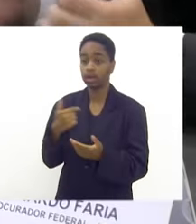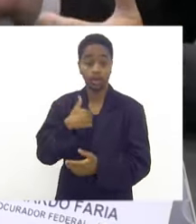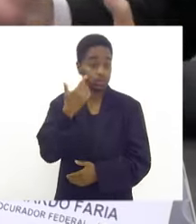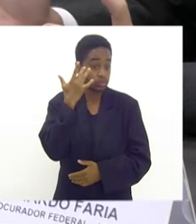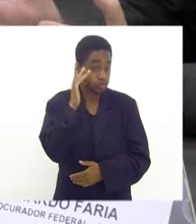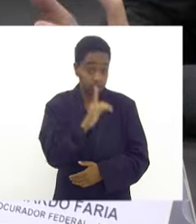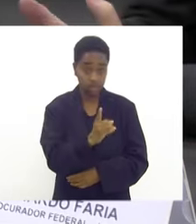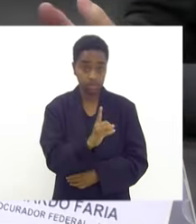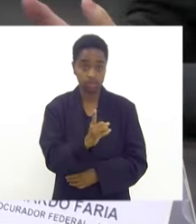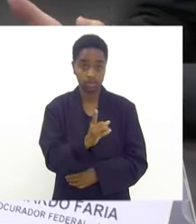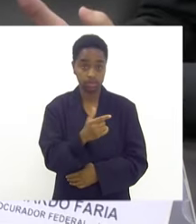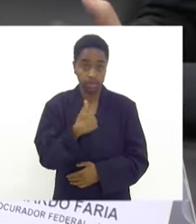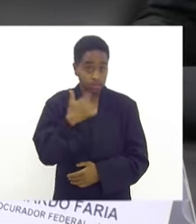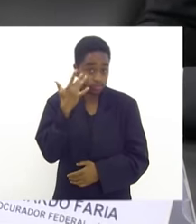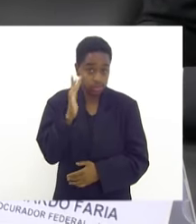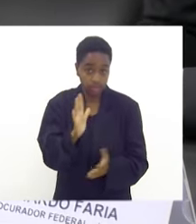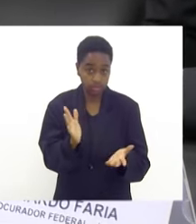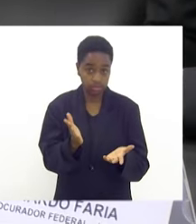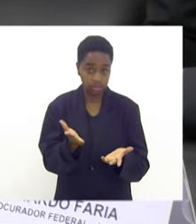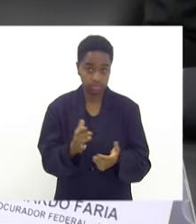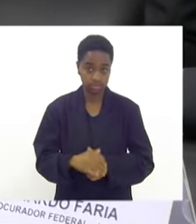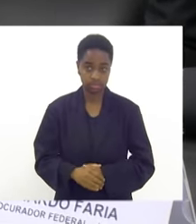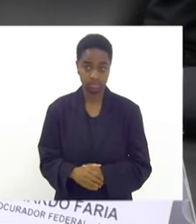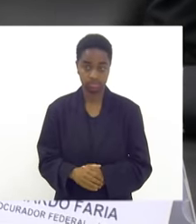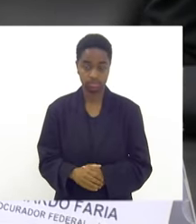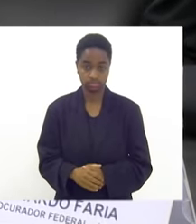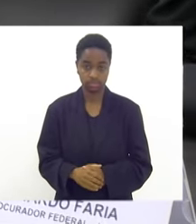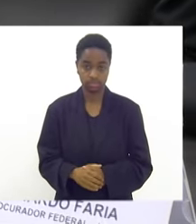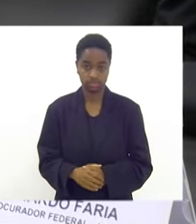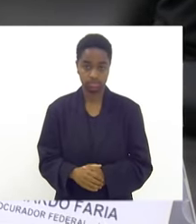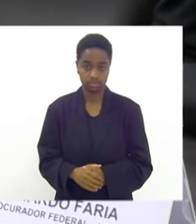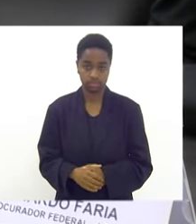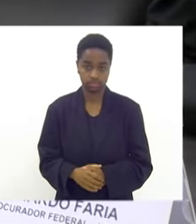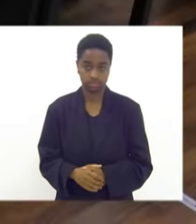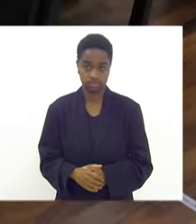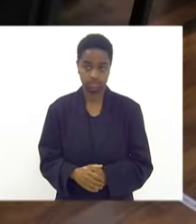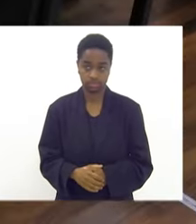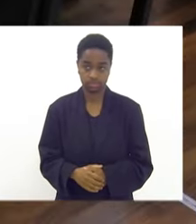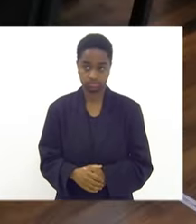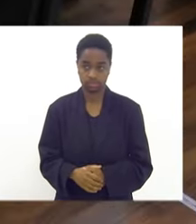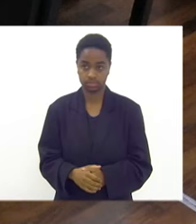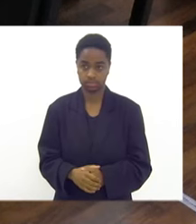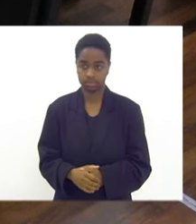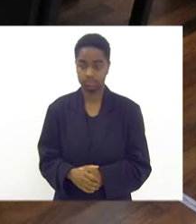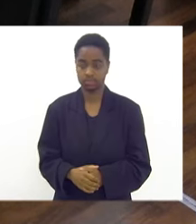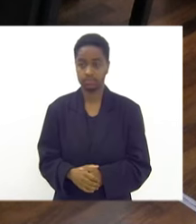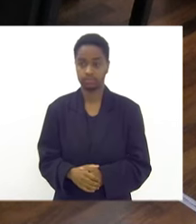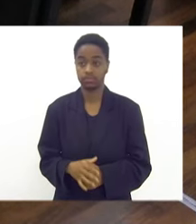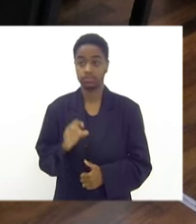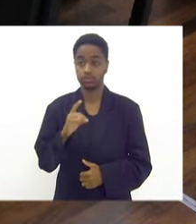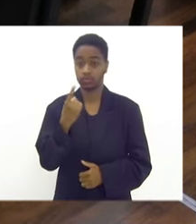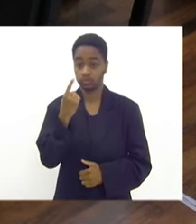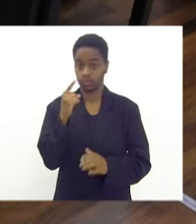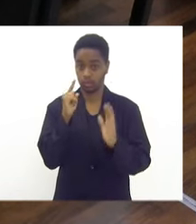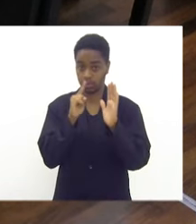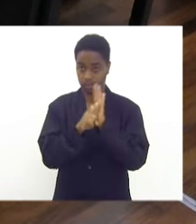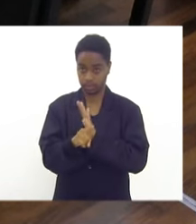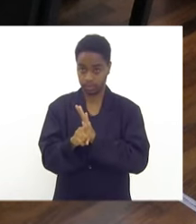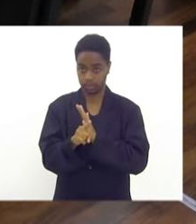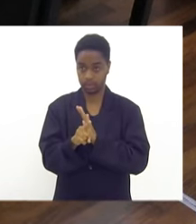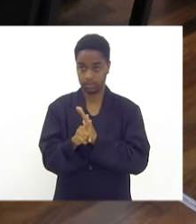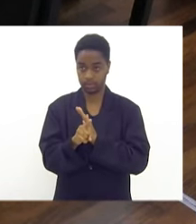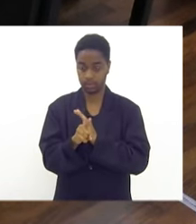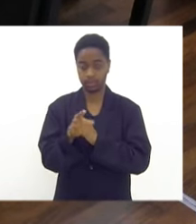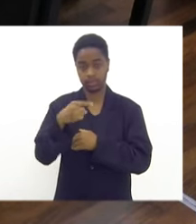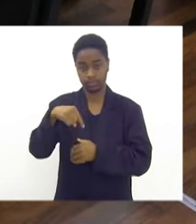conhecimento eu não tenho conhecimento mais uma vez deputada Lucinha Só uma pergunta navio São Luís como é de